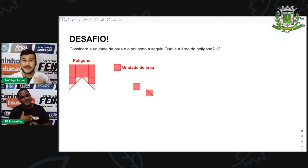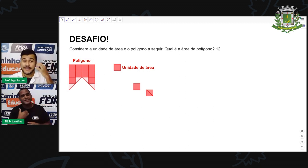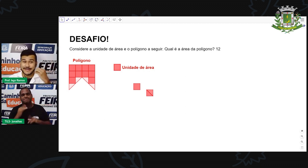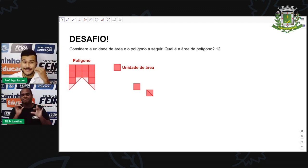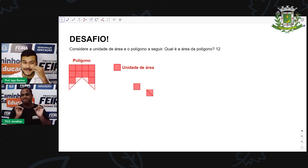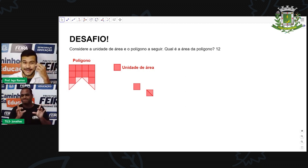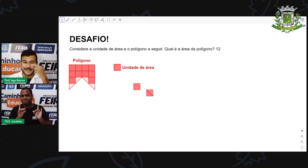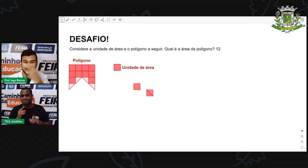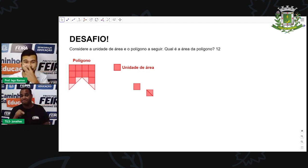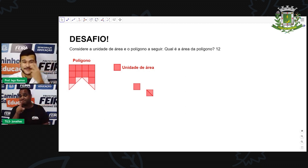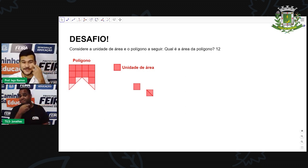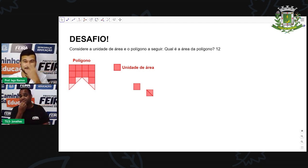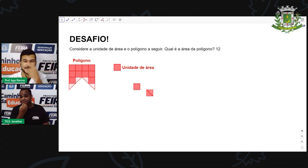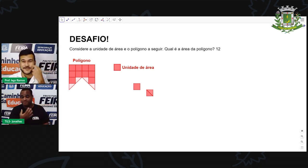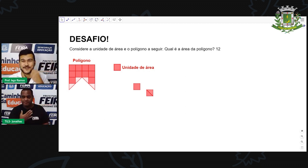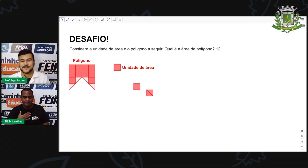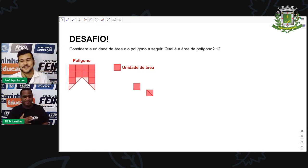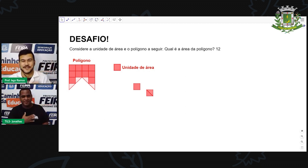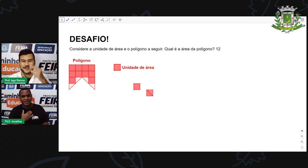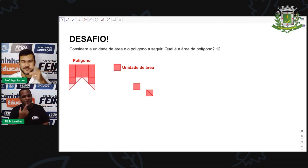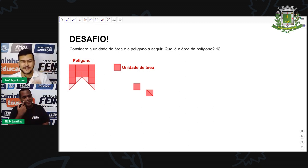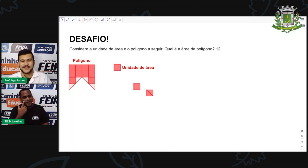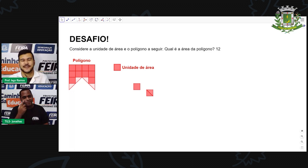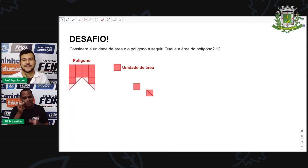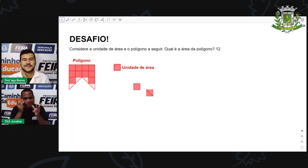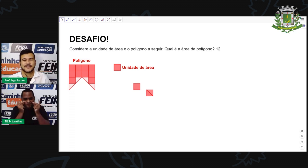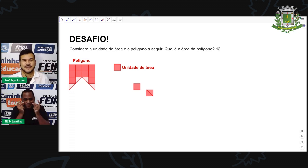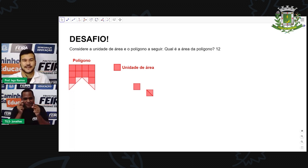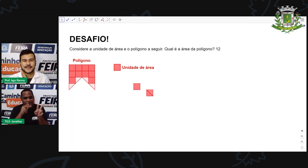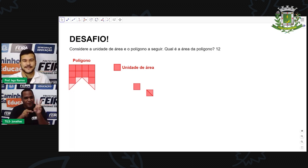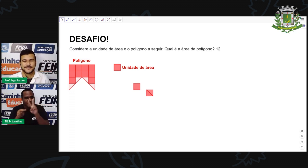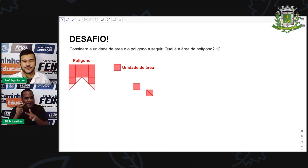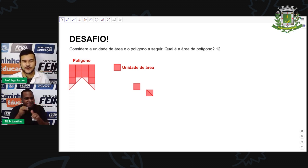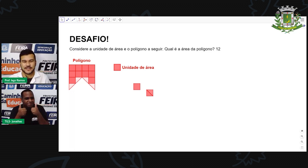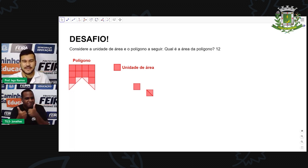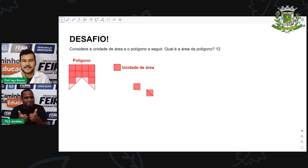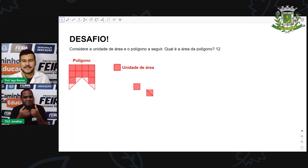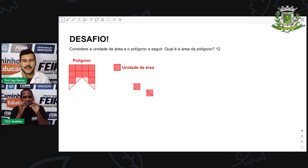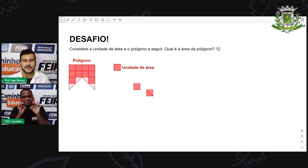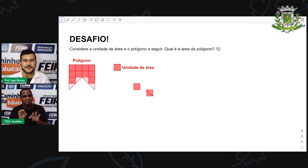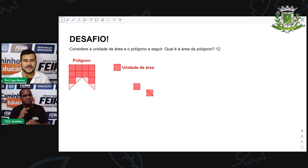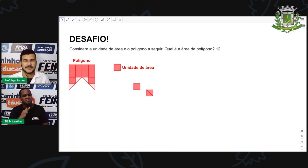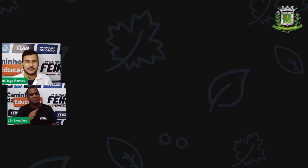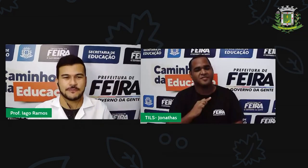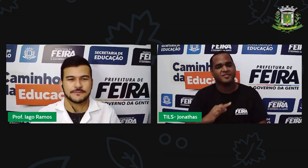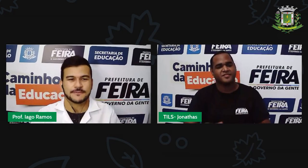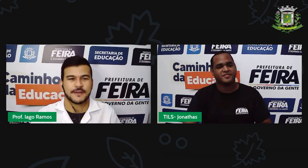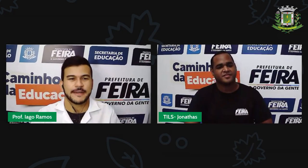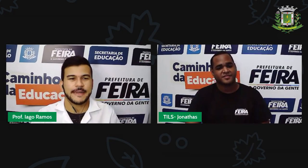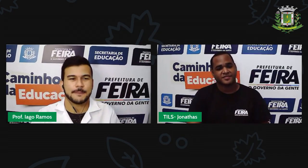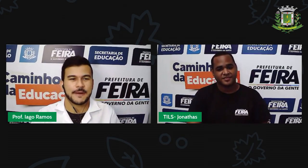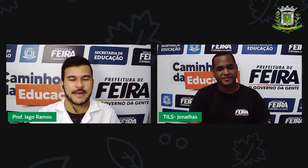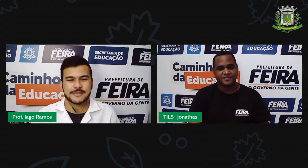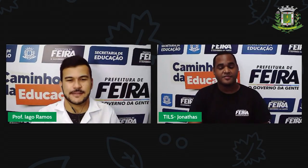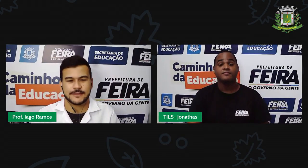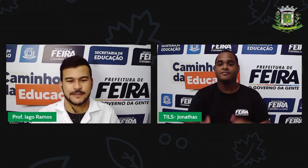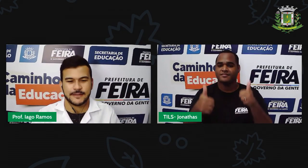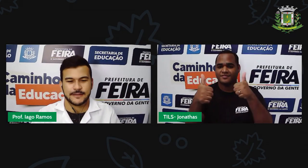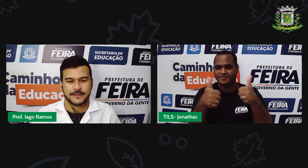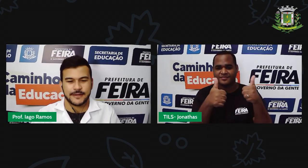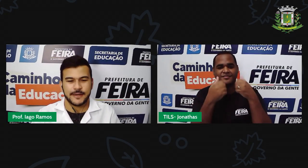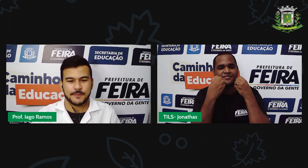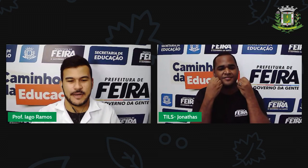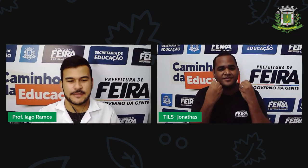ver além daquilo que os nossos olhos conseguem ver ali naquela figura certo então que